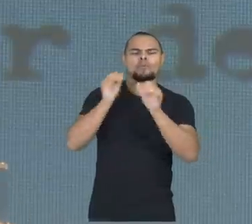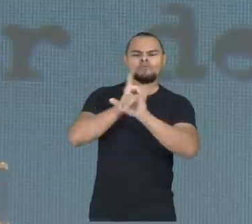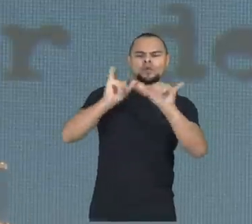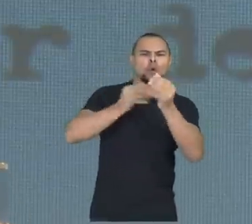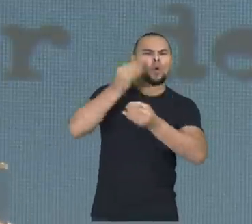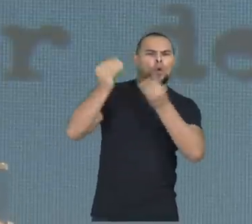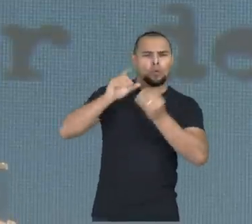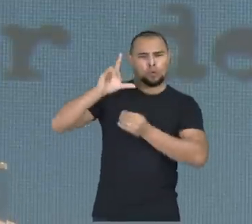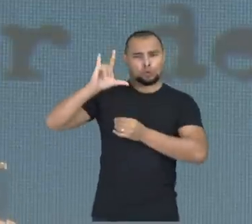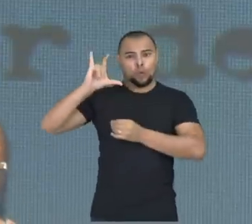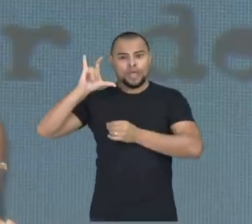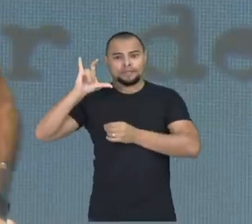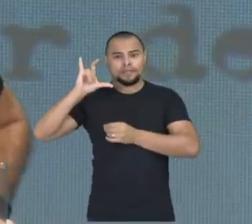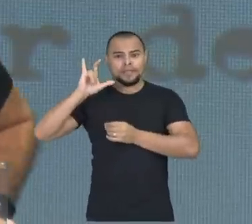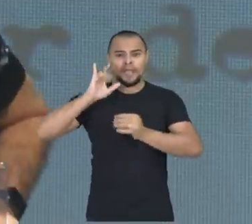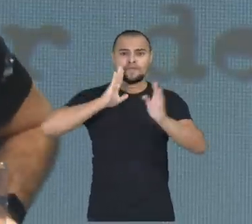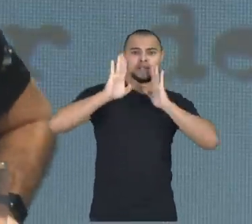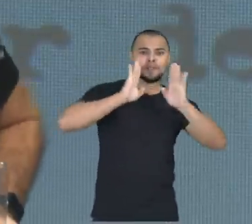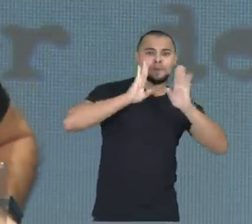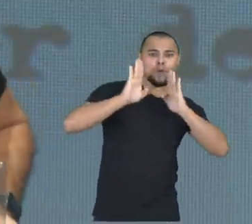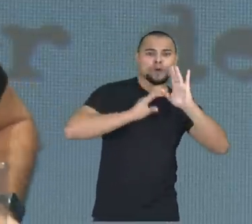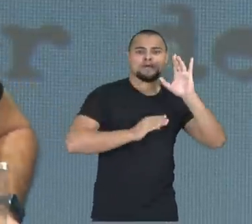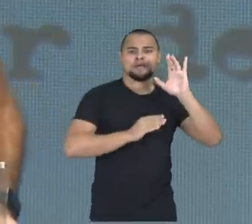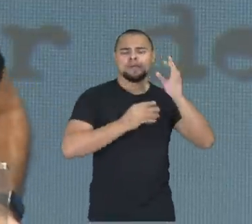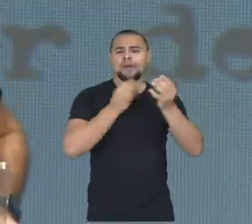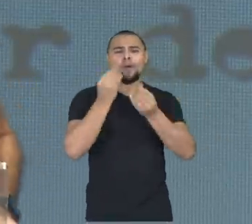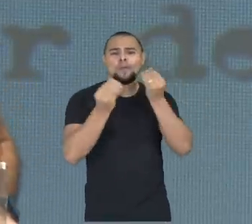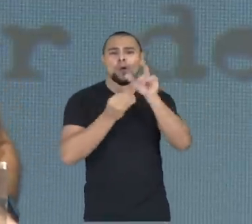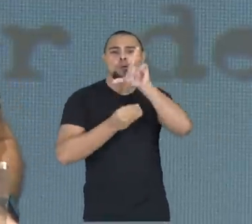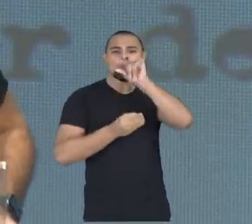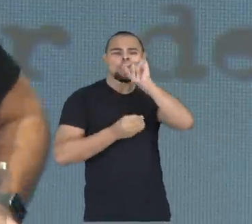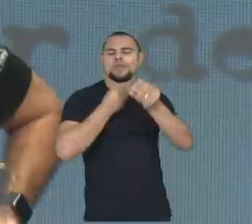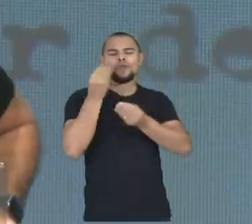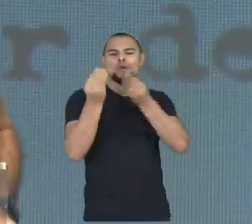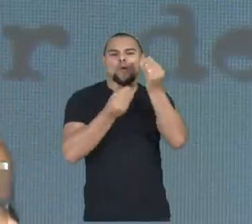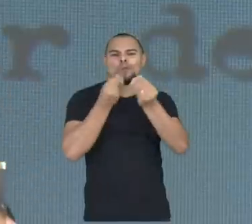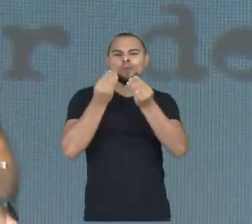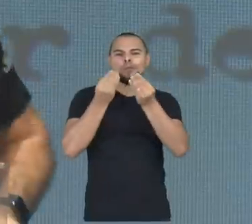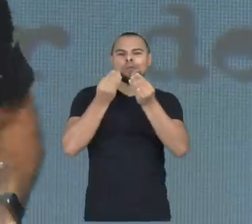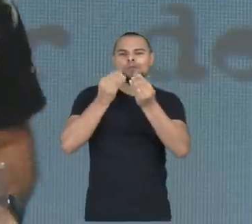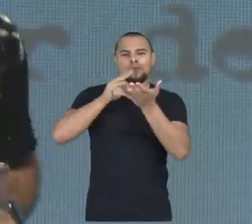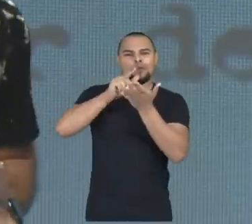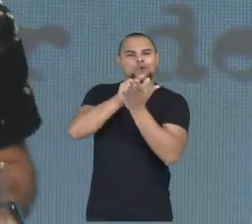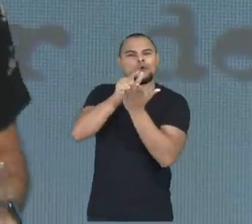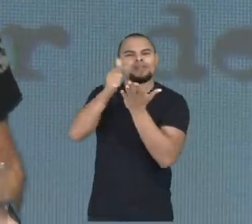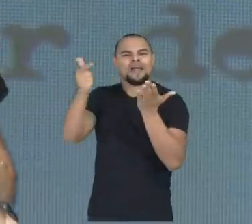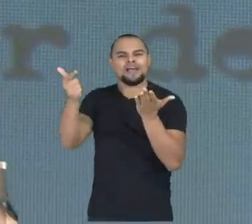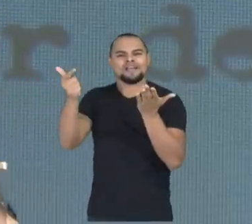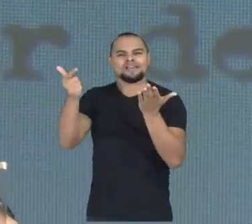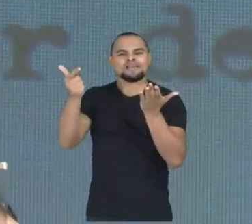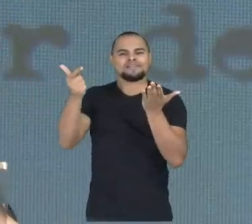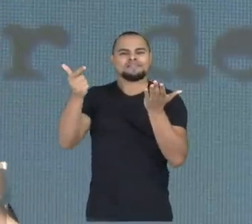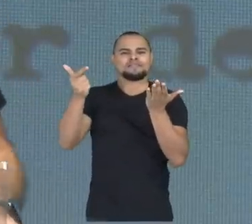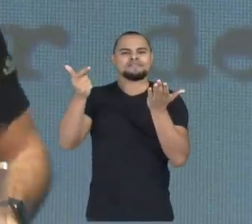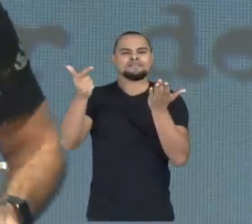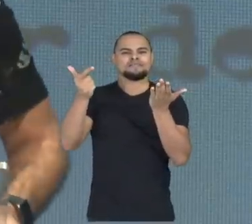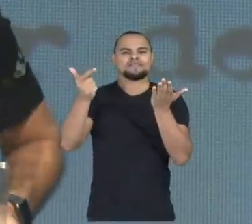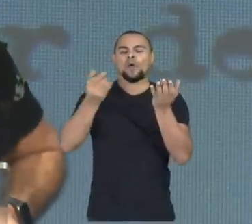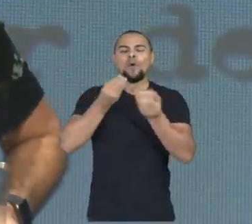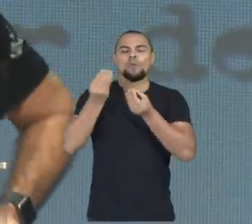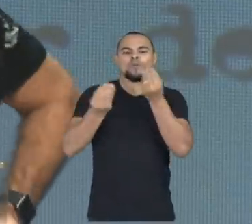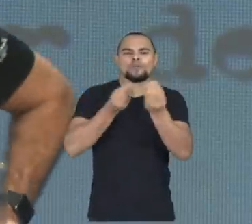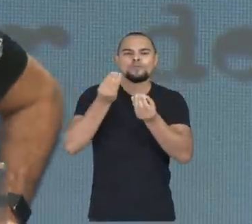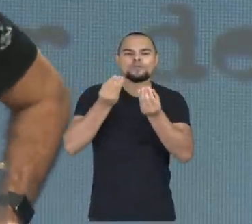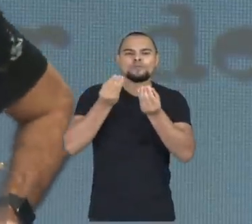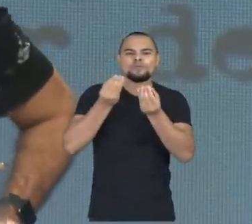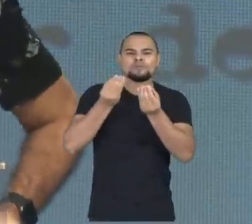Facebook? Foi o Instagram? Foi o jornal? Foi a Folha de São Paulo? Foi o UOL? Foi a Gazeta Mercantil? Quem